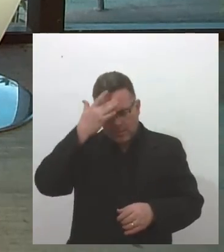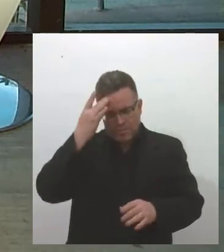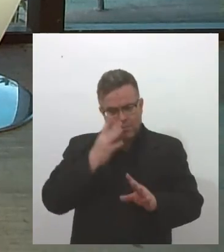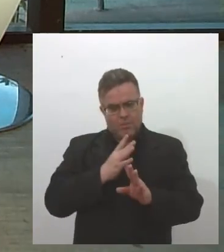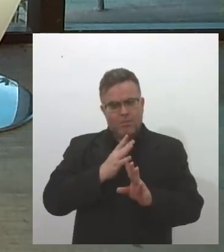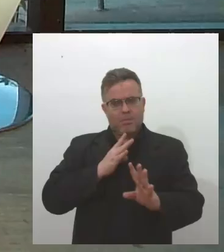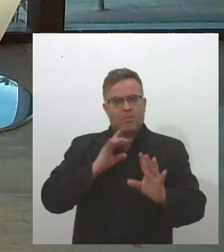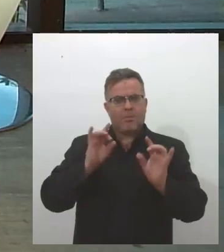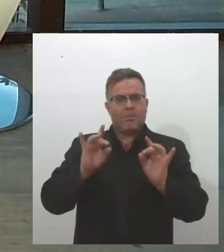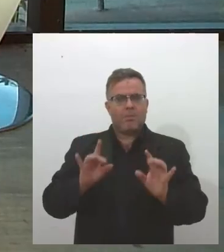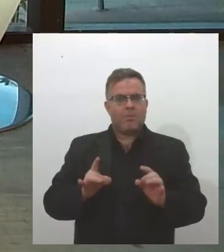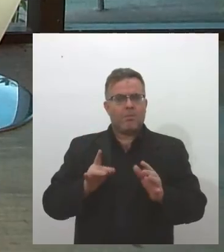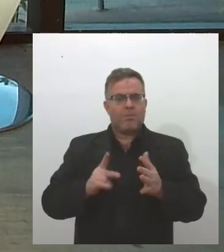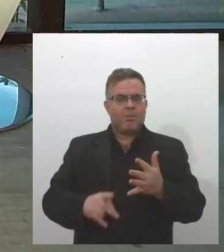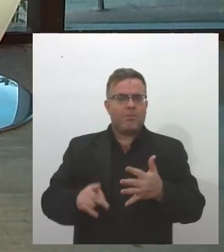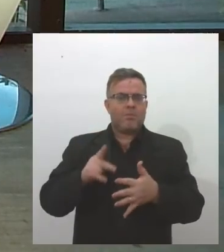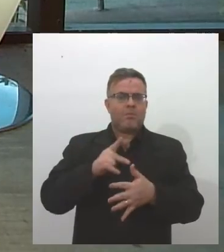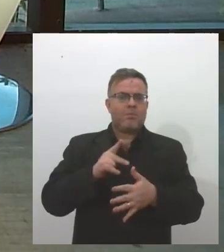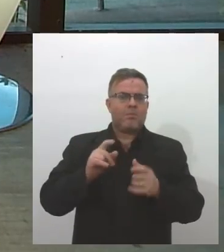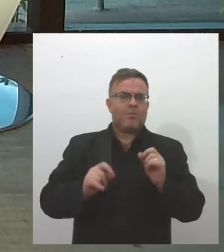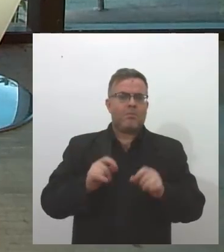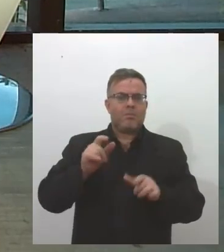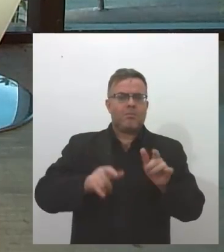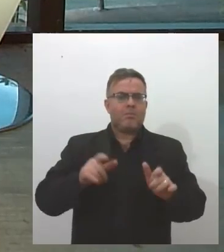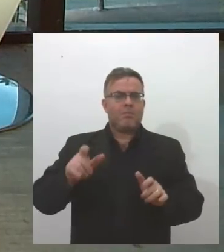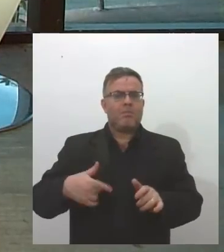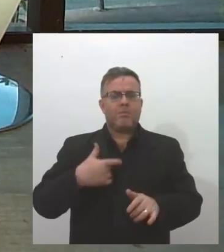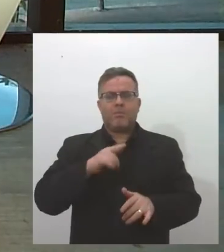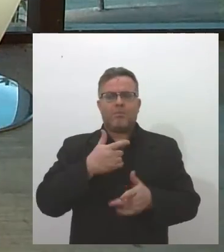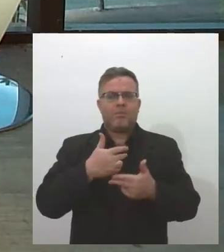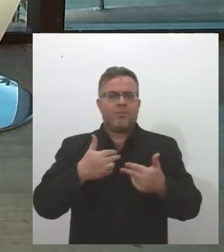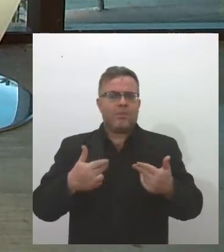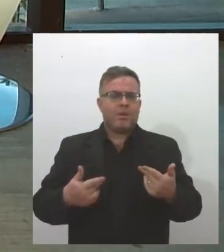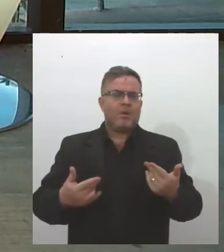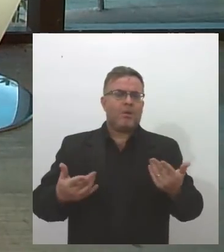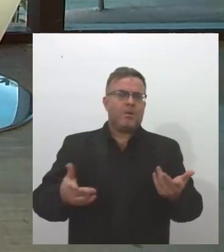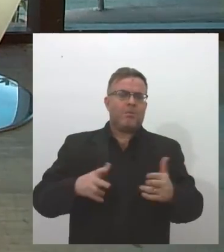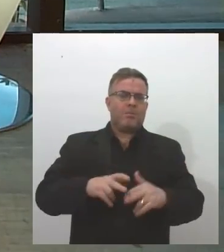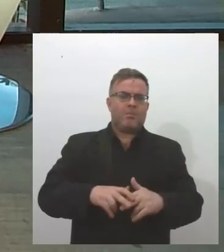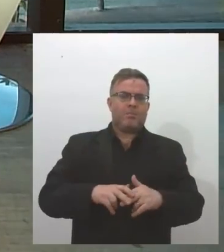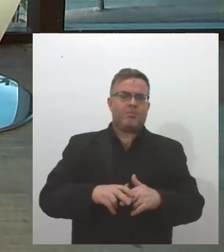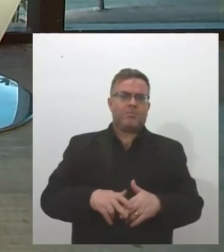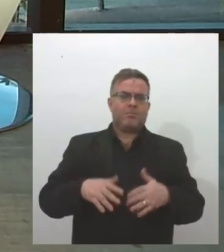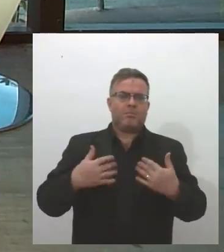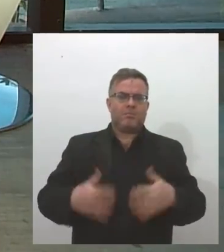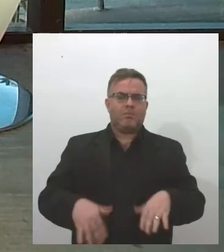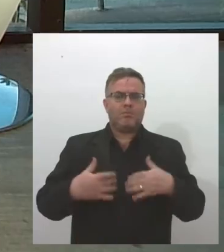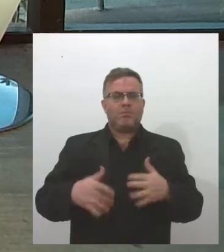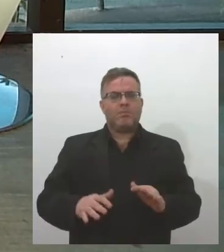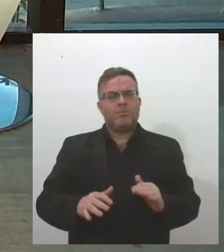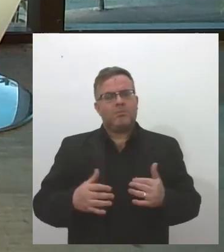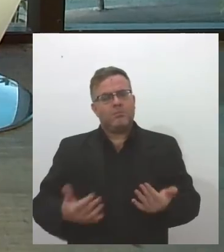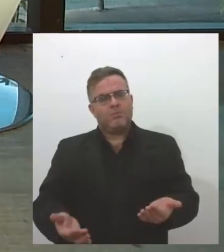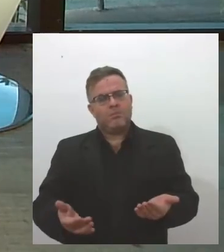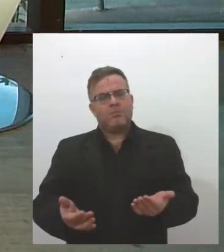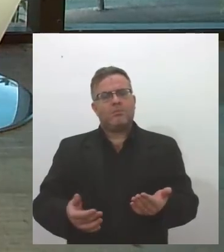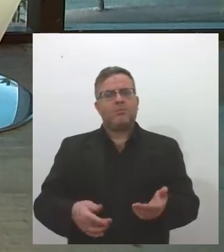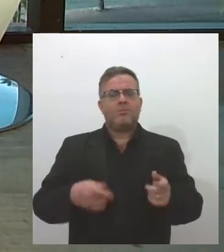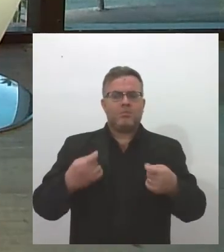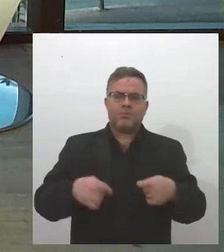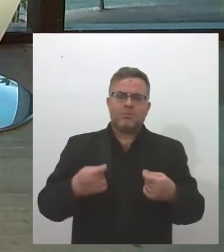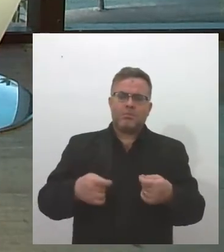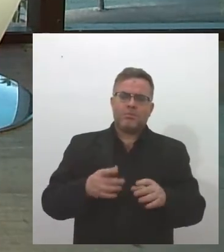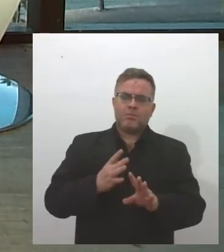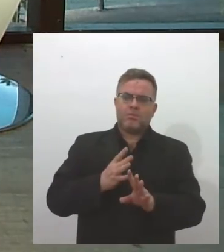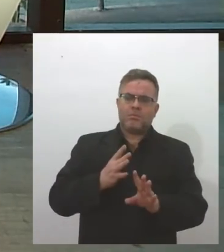só para a prova de vida, mas para outros atendimentos, e aí é um risco, realmente, não deixa de ser. Perfeito. Mas tem que fazer com todo